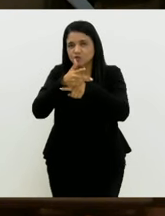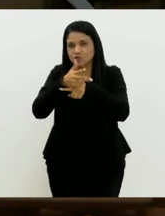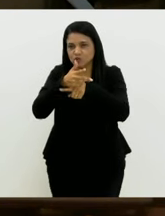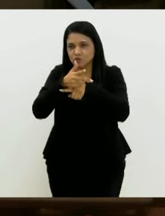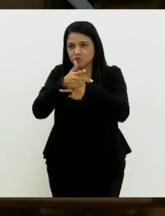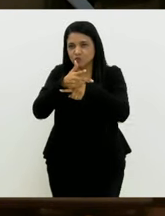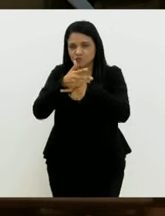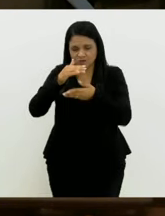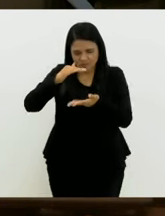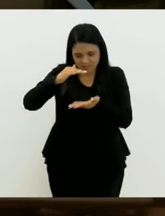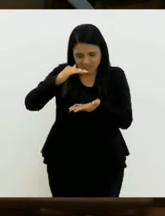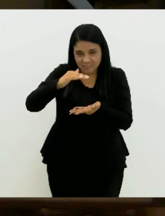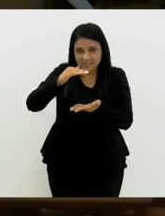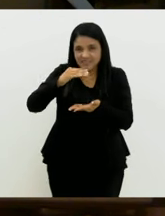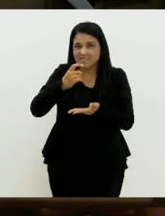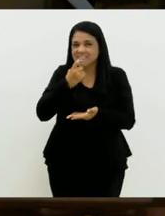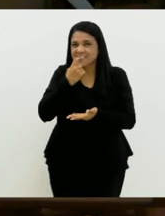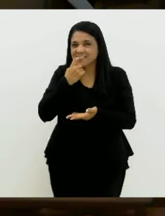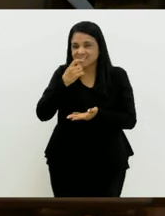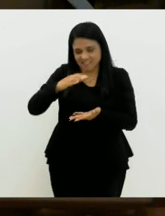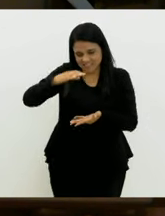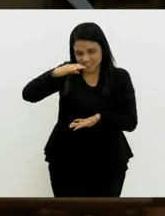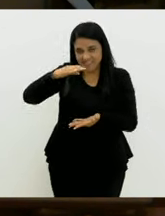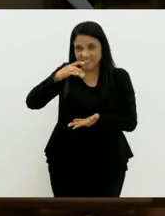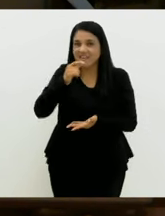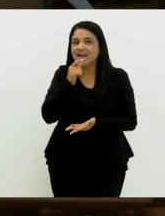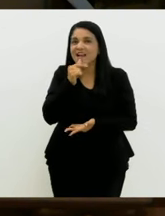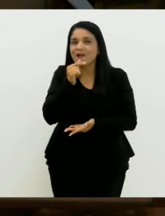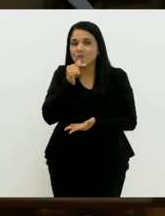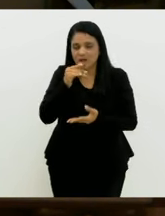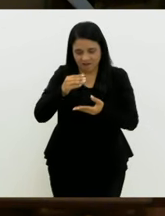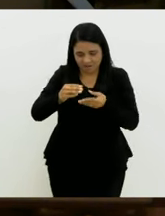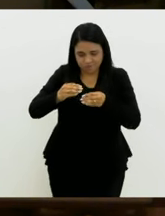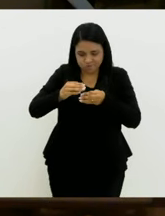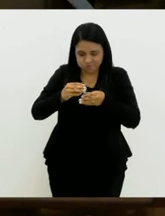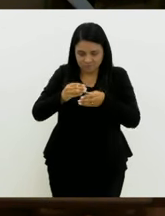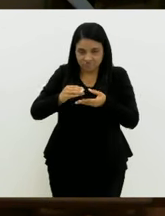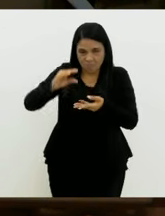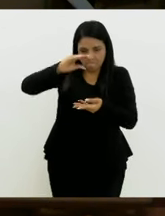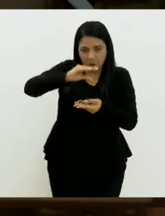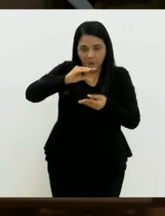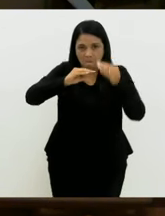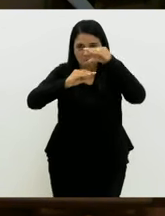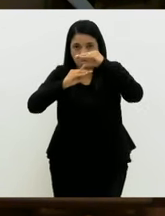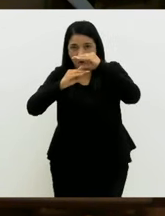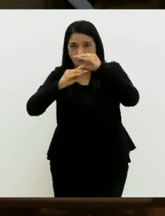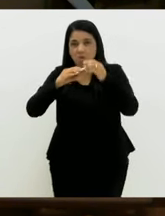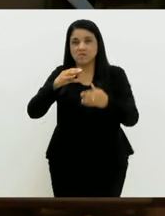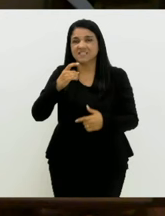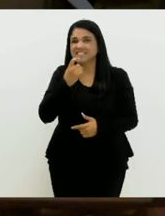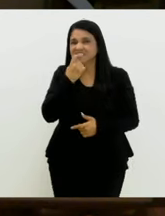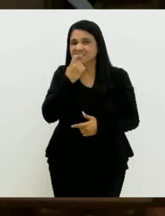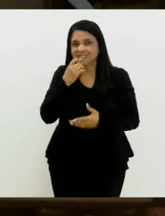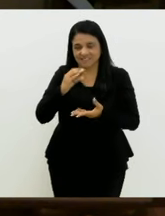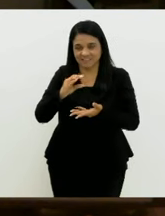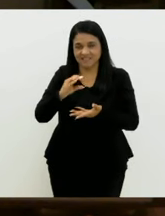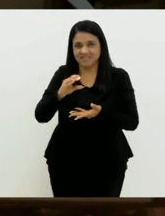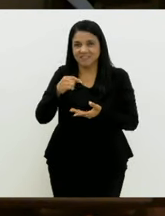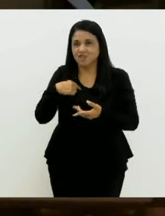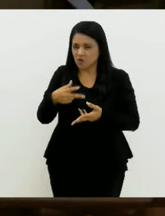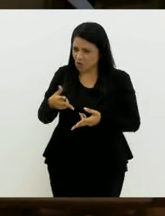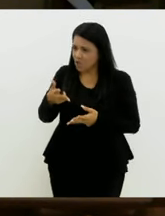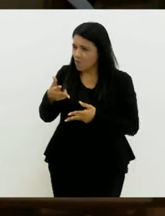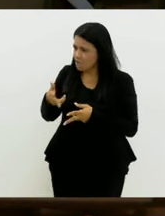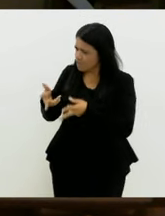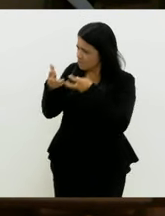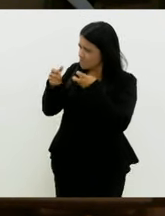saquinhos, um em cima do outro, para conter aquela água. Até um dos responsáveis da Concer numa audiência pública em Duque de Caxias falou: pô, ouvi teu vídeo.